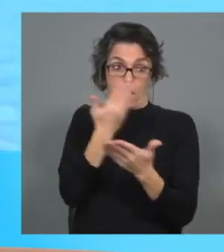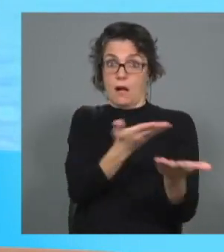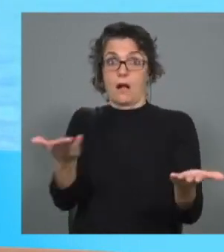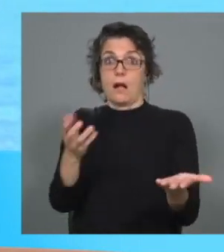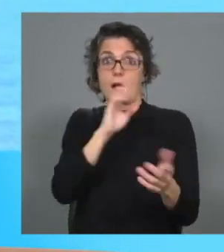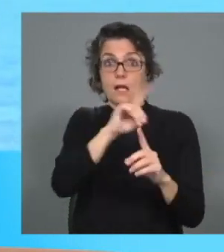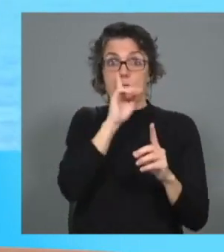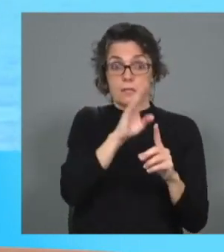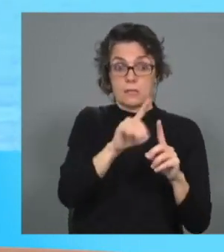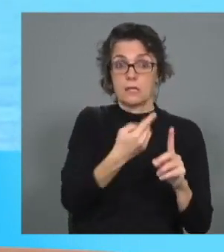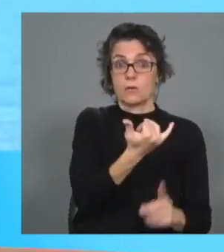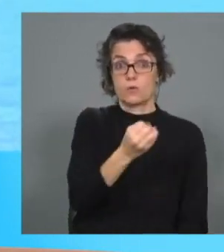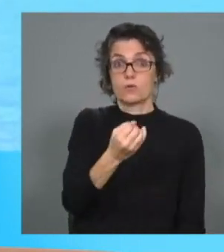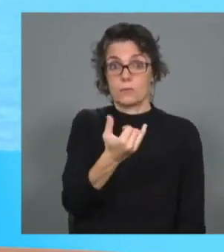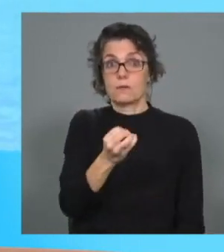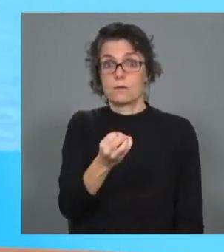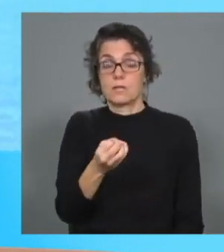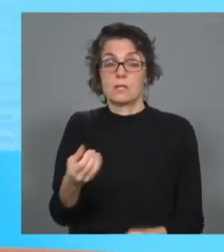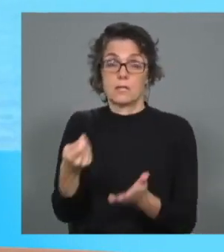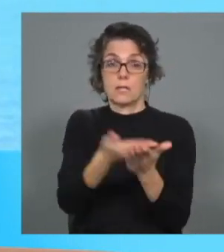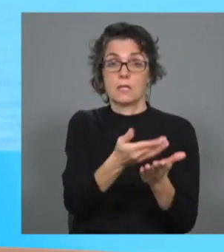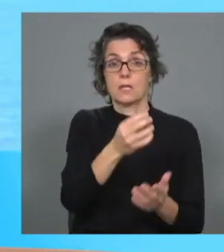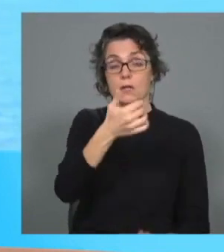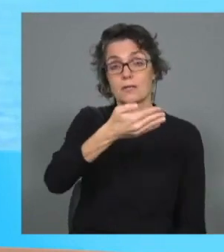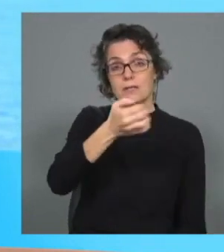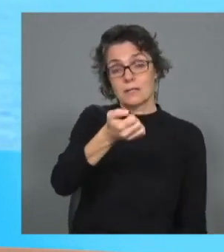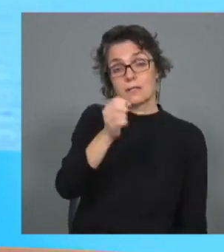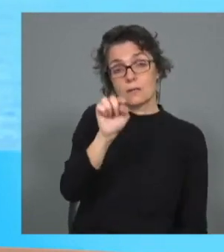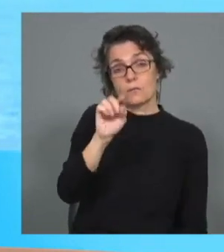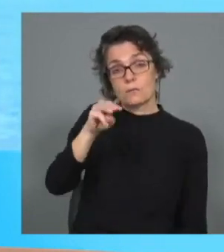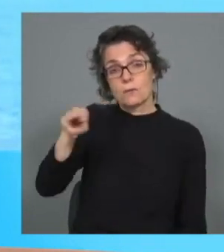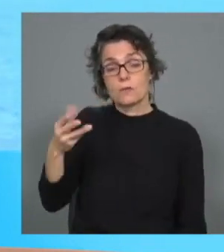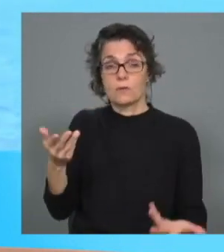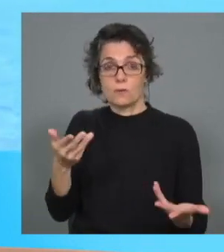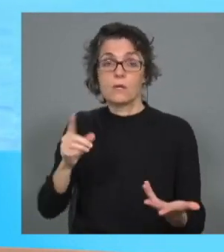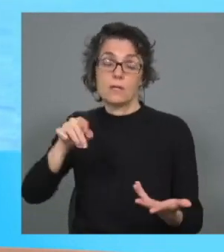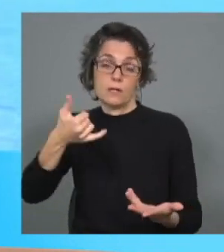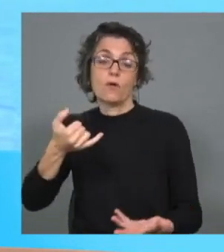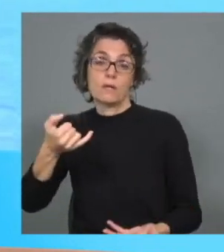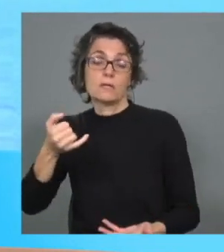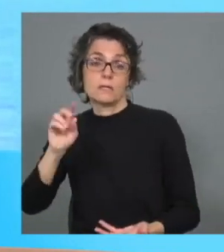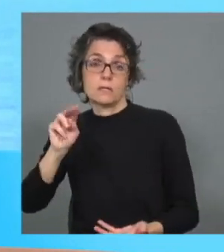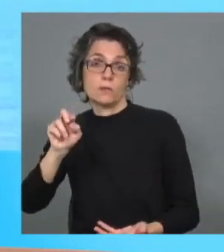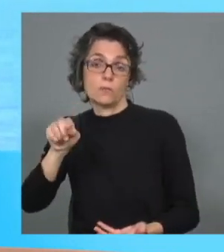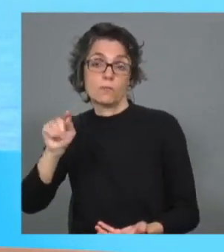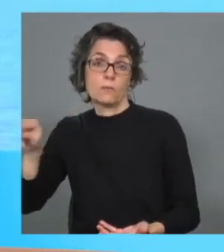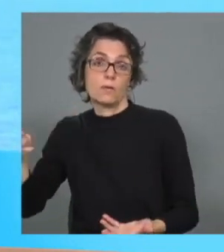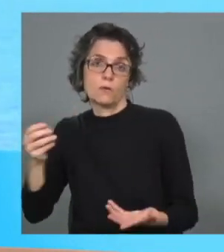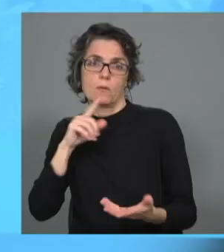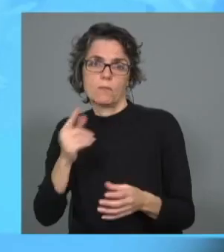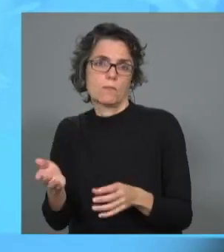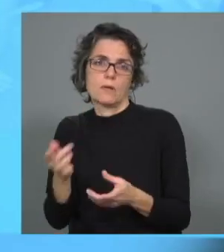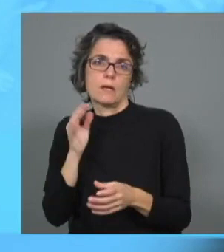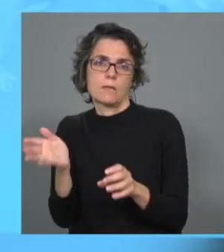2020 deram só 75 mil milhões, então, mais tarde, esses 25 mil milhões terão que ser compensados de alguma forma.